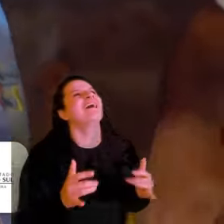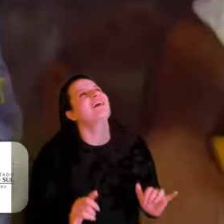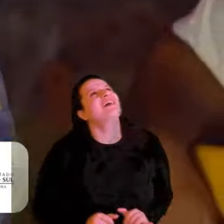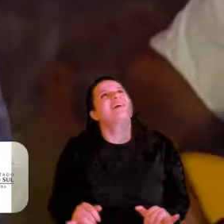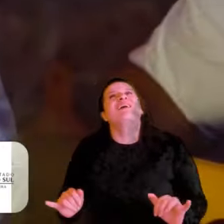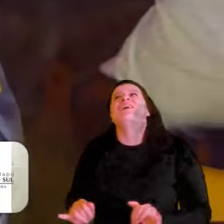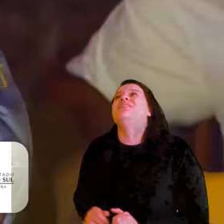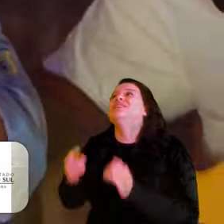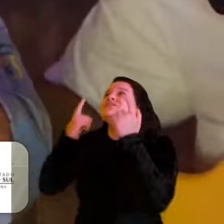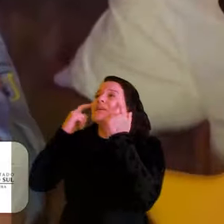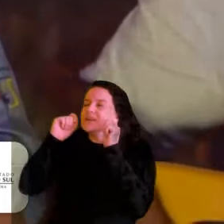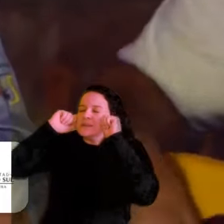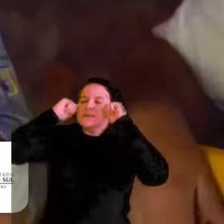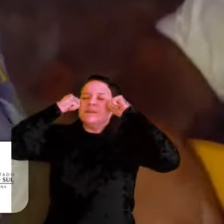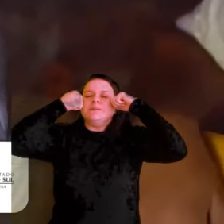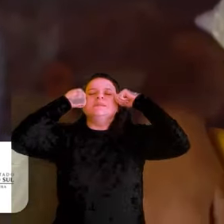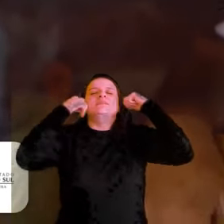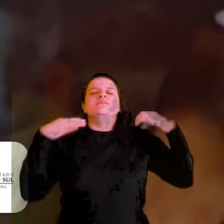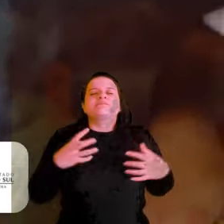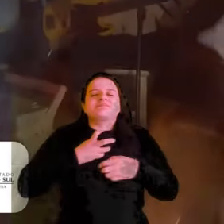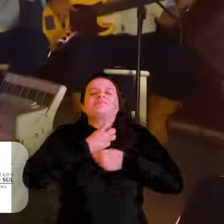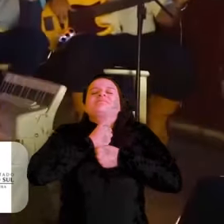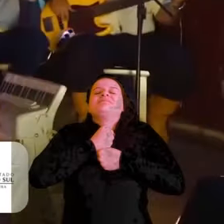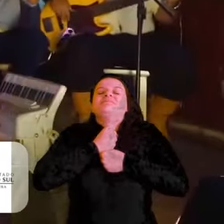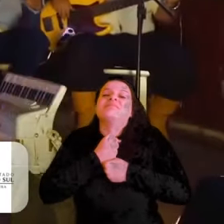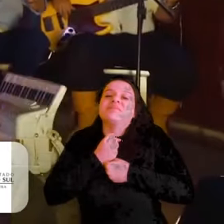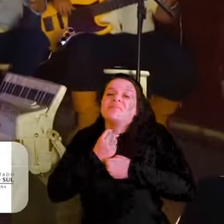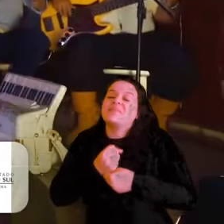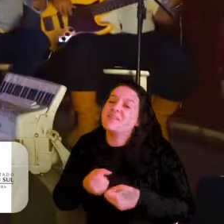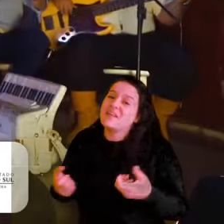refeito, sofrendo pra não chorar.